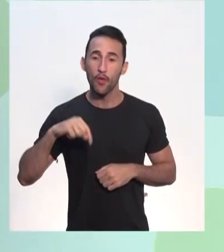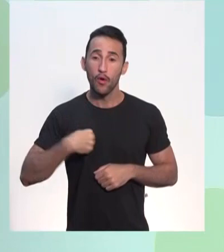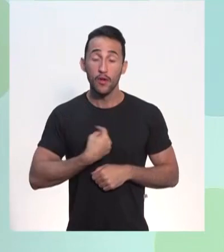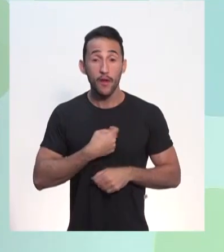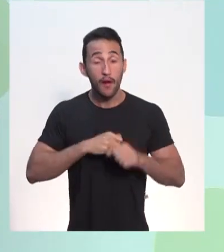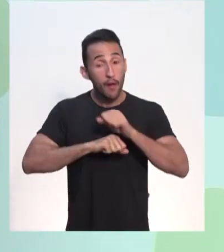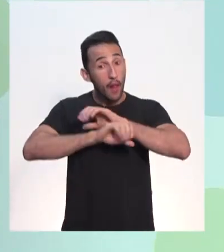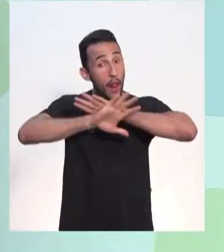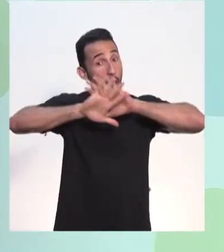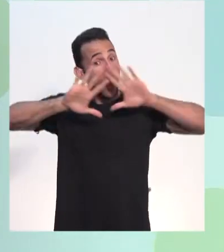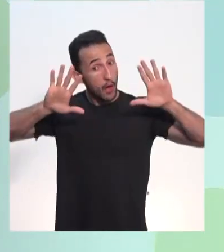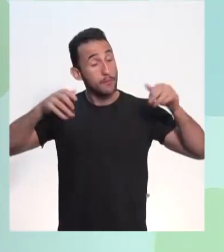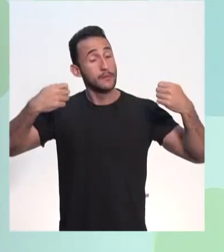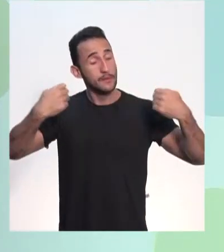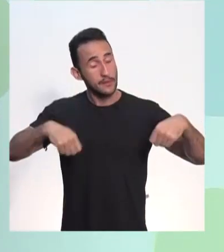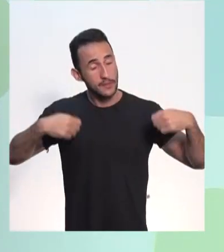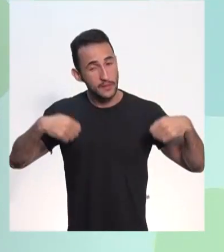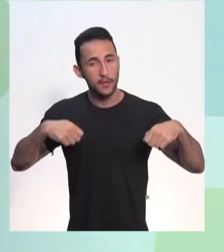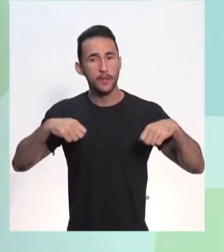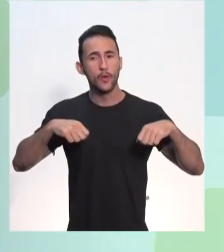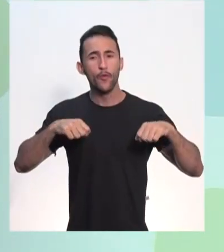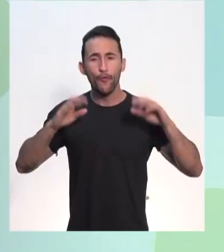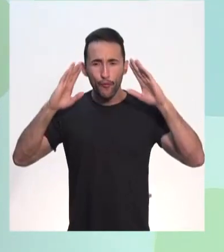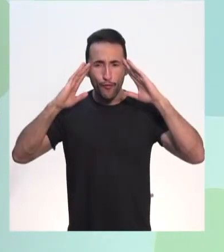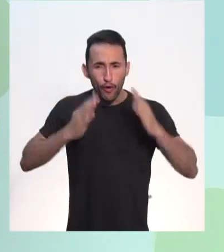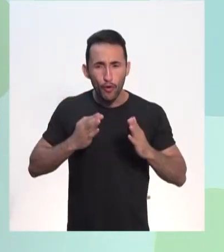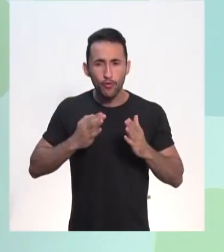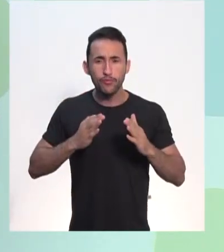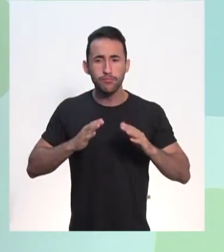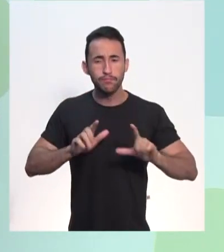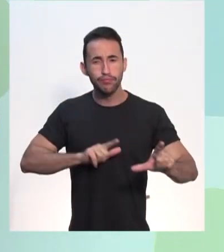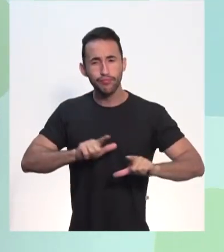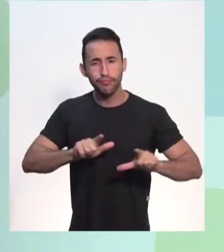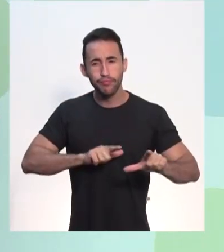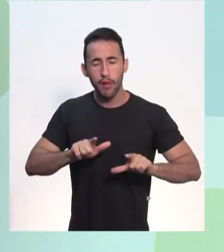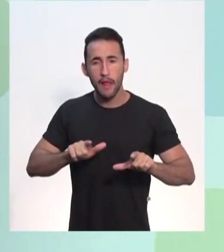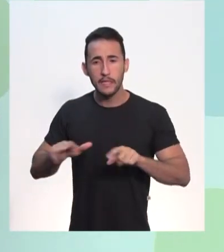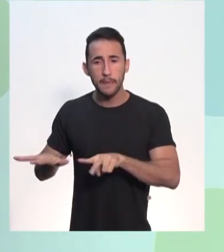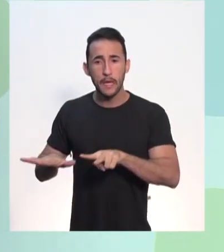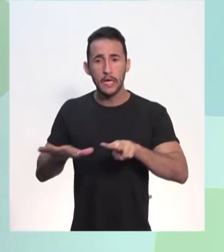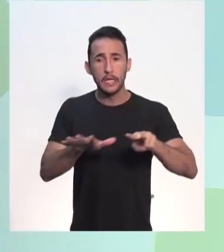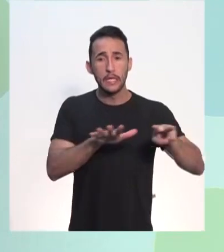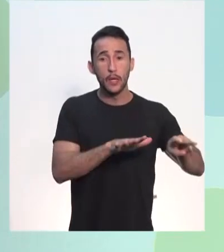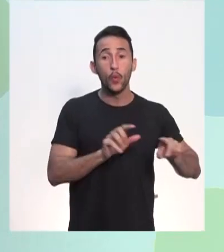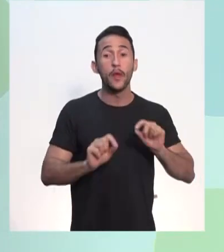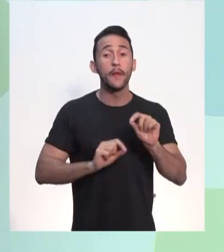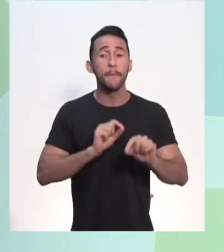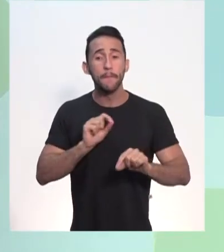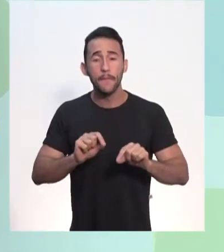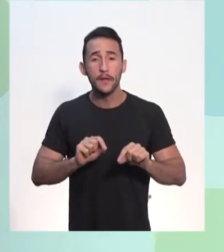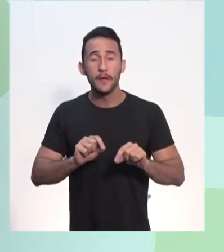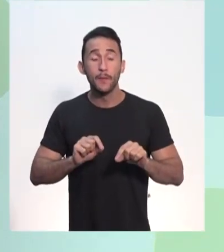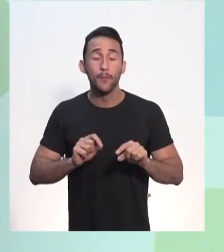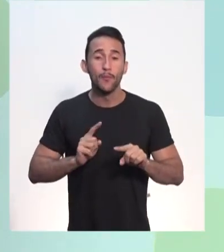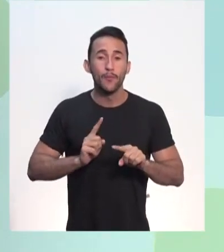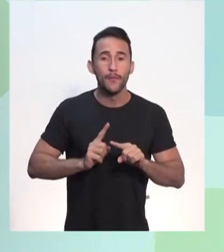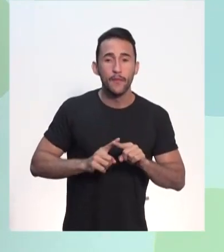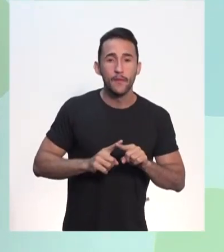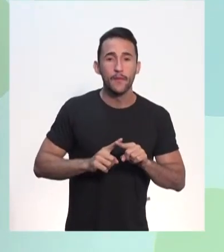do que a gente pretende trabalhar hoje, do que a gente pretende trabalhar durante a semana, nesse momento de